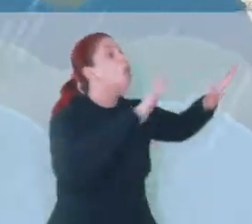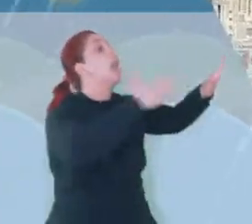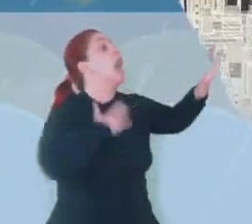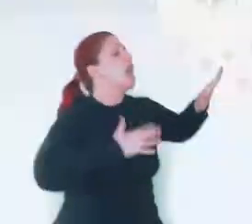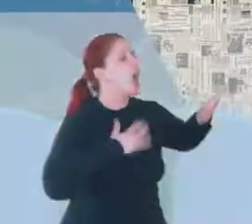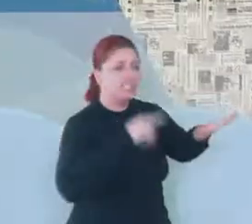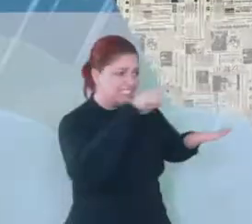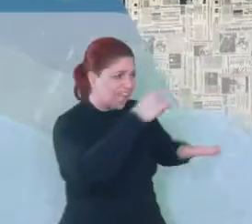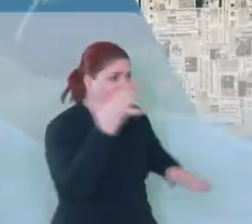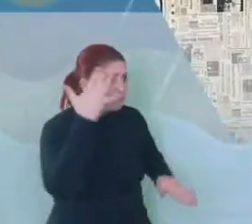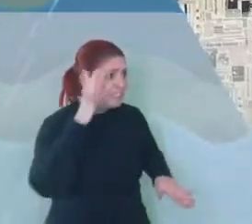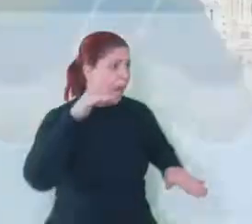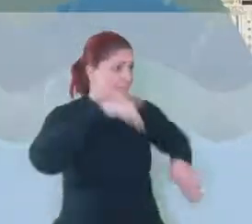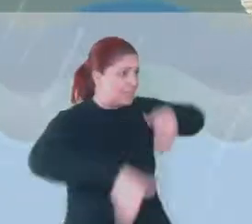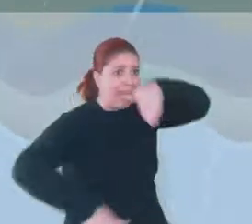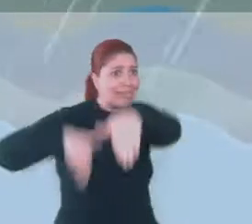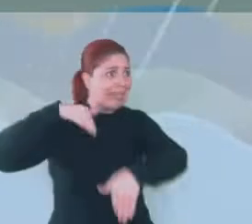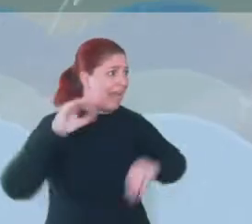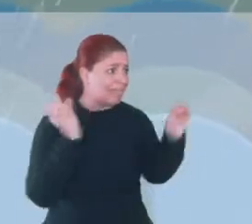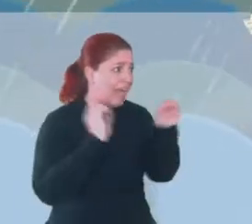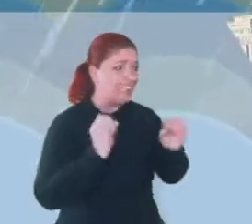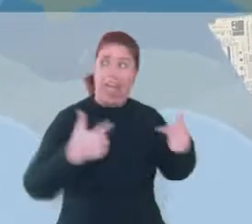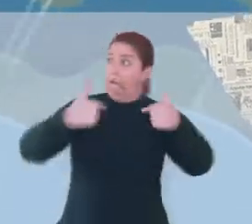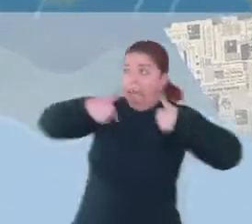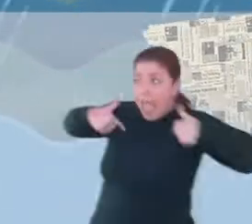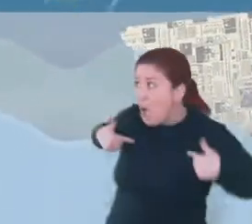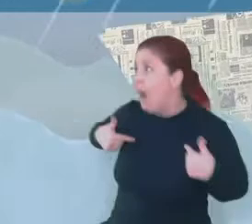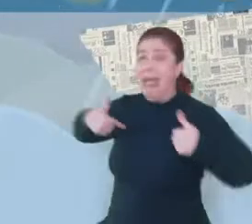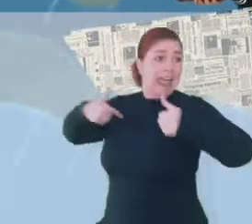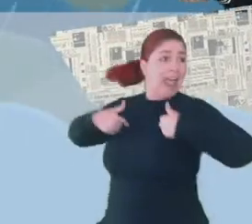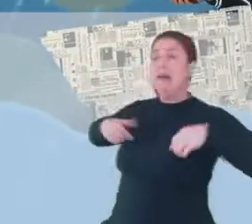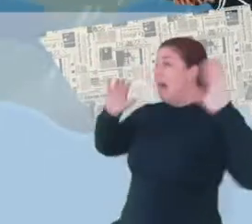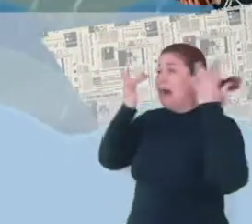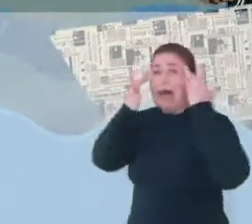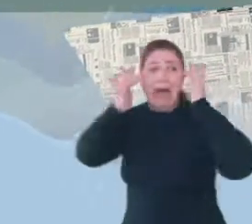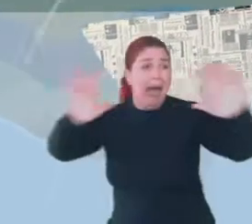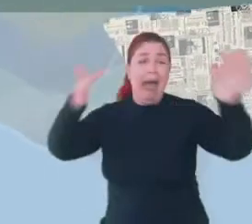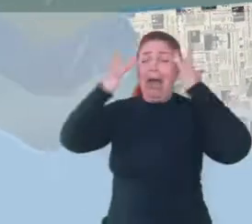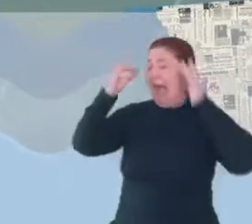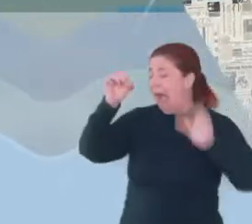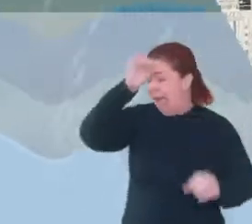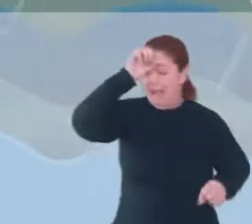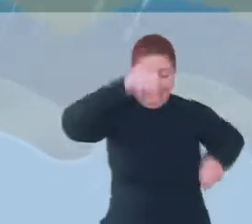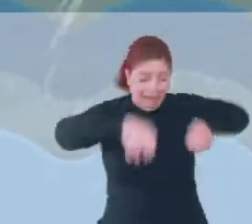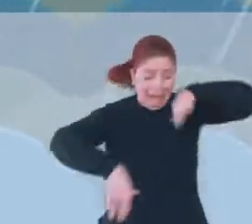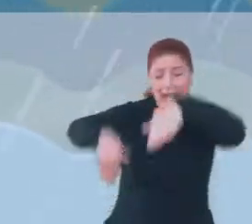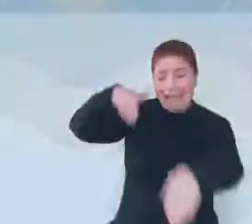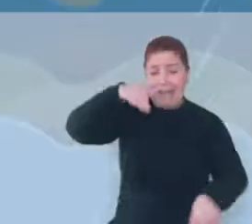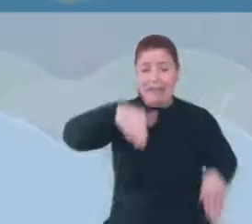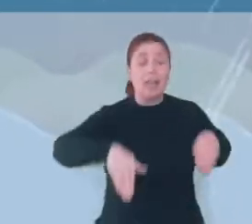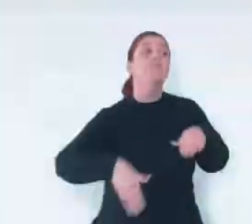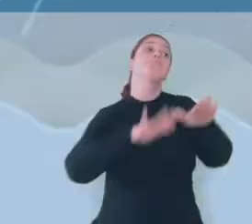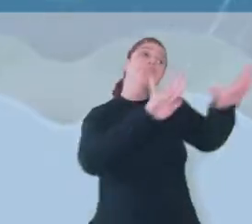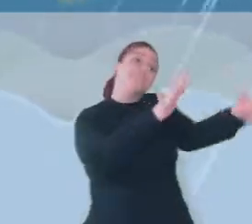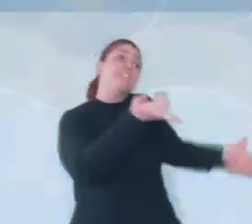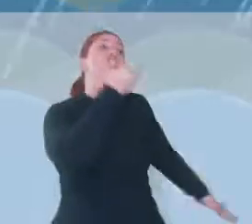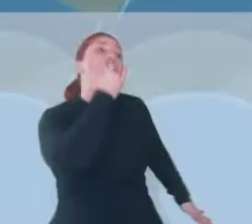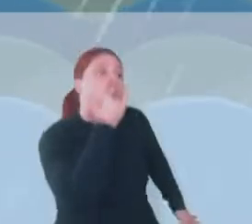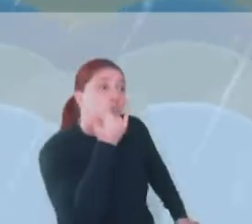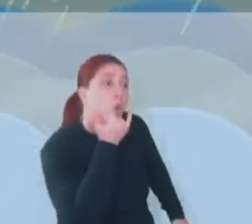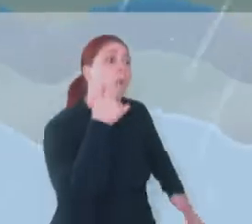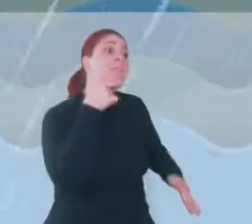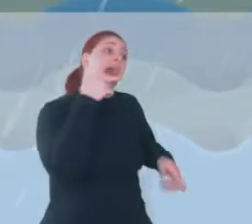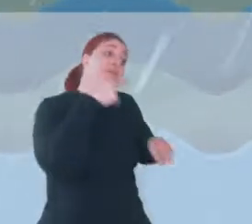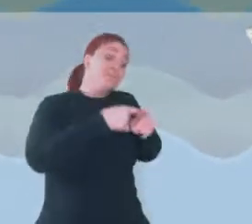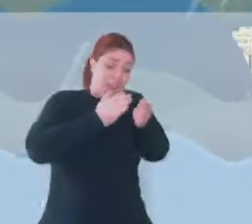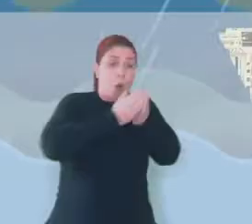O senhor não sabe nadar! Eu? Não! Poxa! Então eu sinto muito! É que